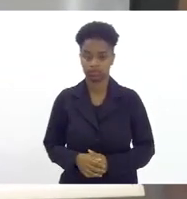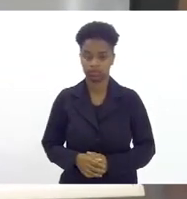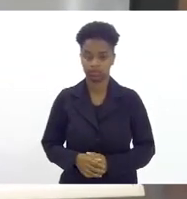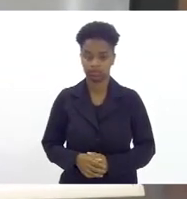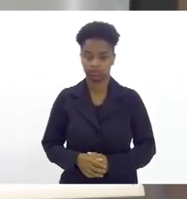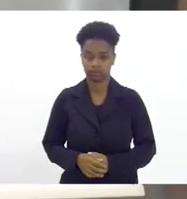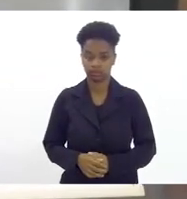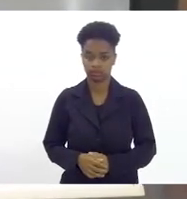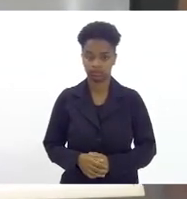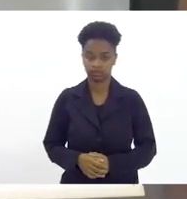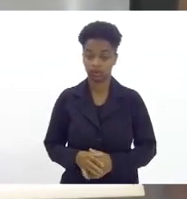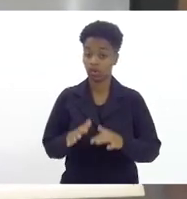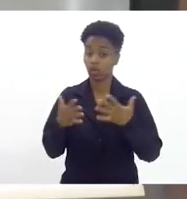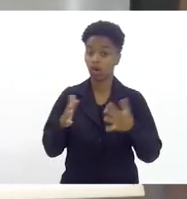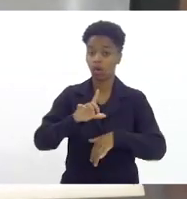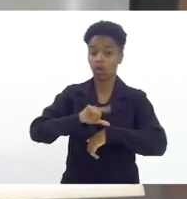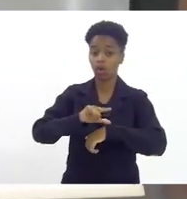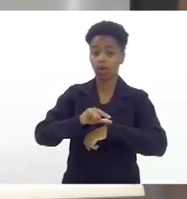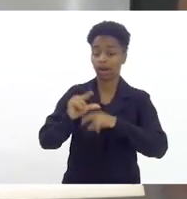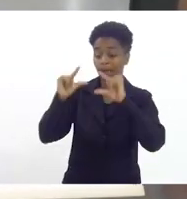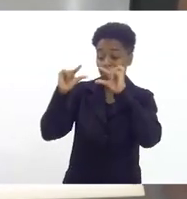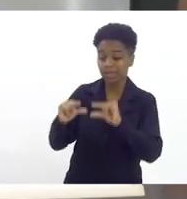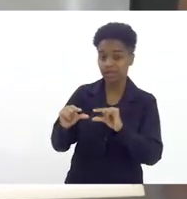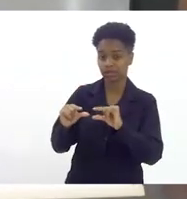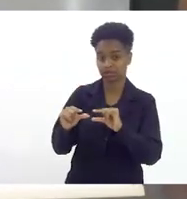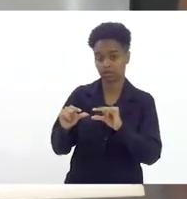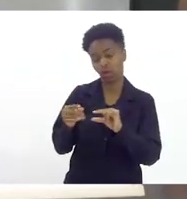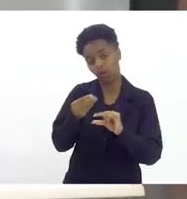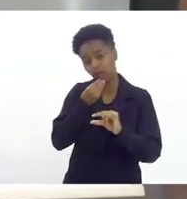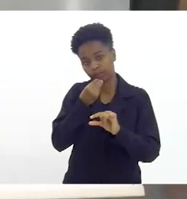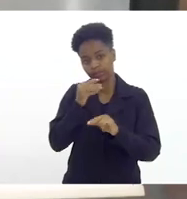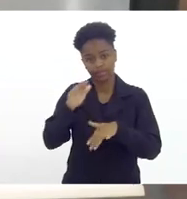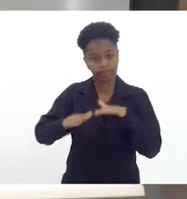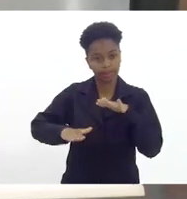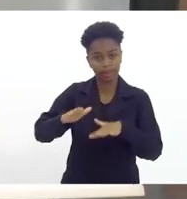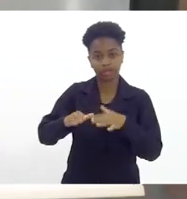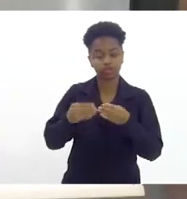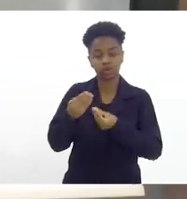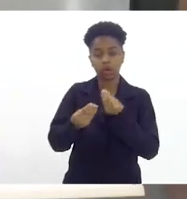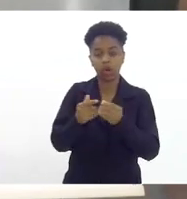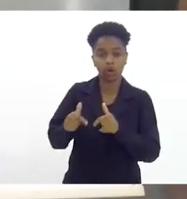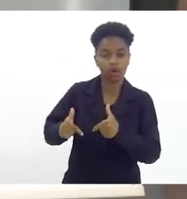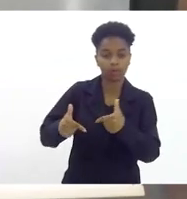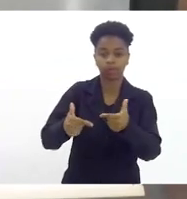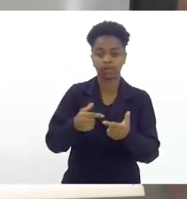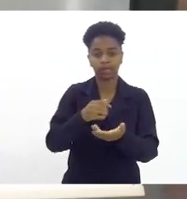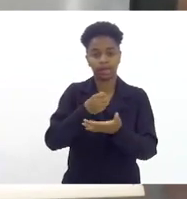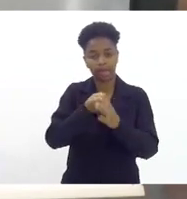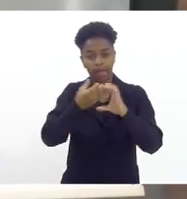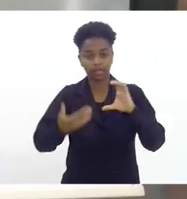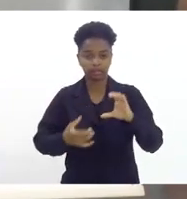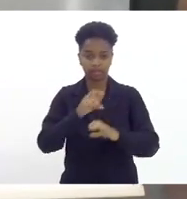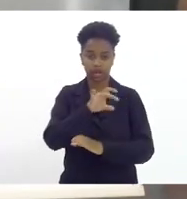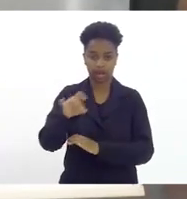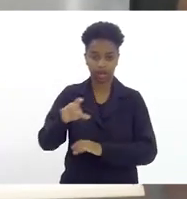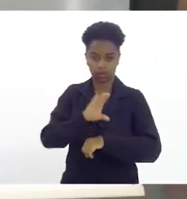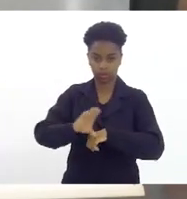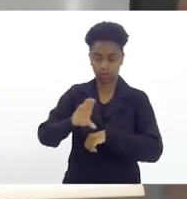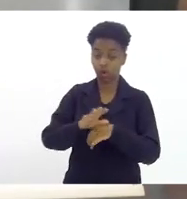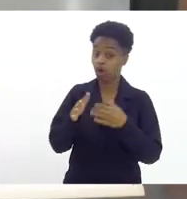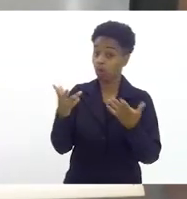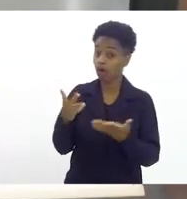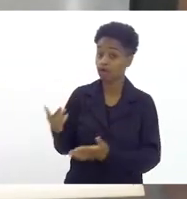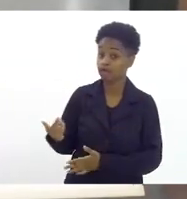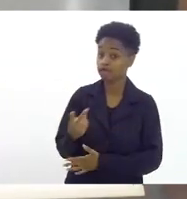Qual é a carga horária mínima a depender obviamente das vicissitudes das especificidades dos cursos qual é o valor